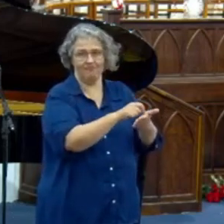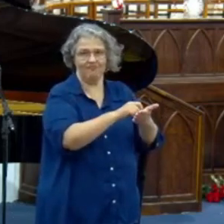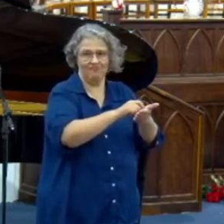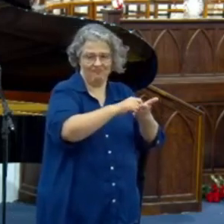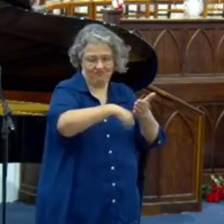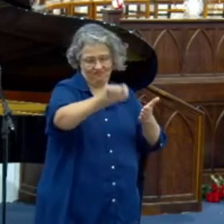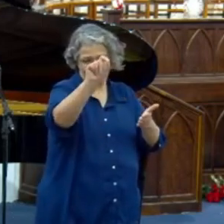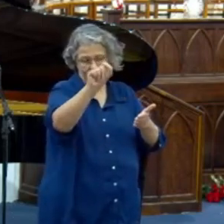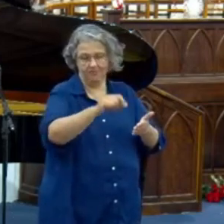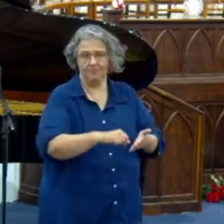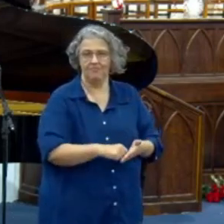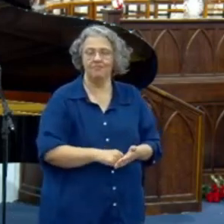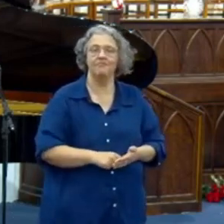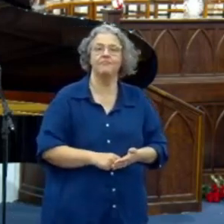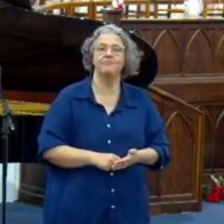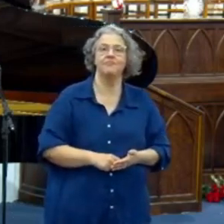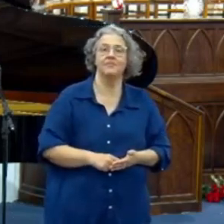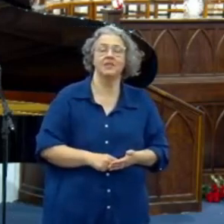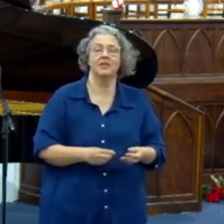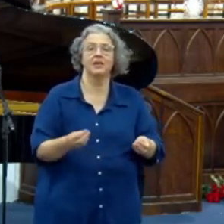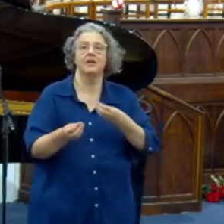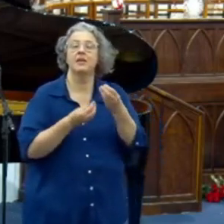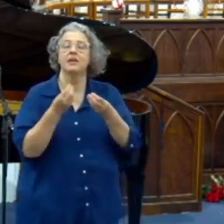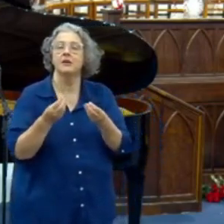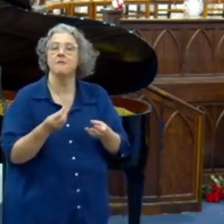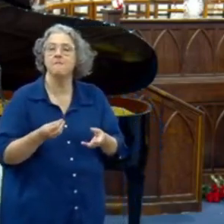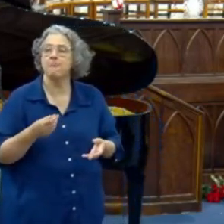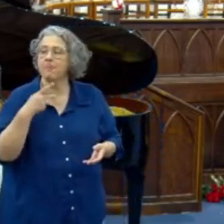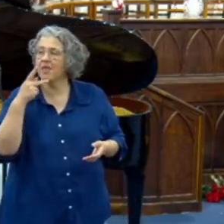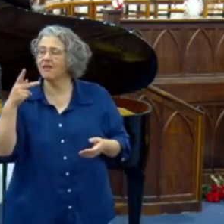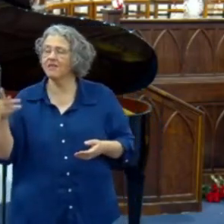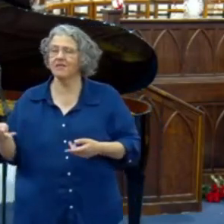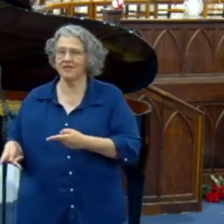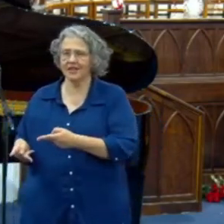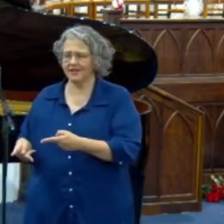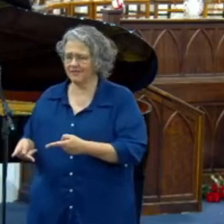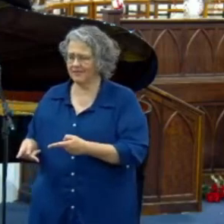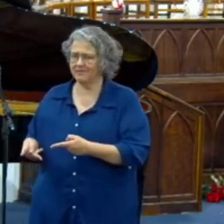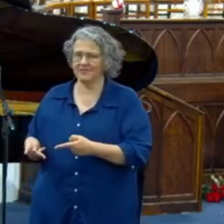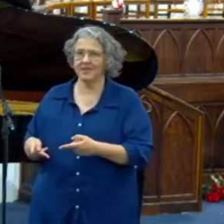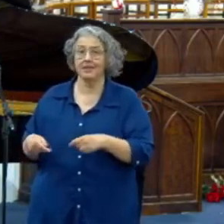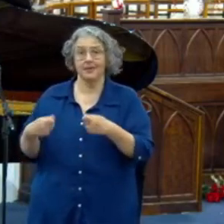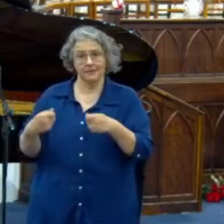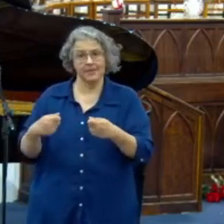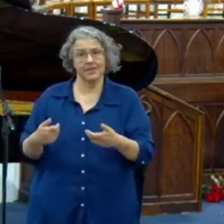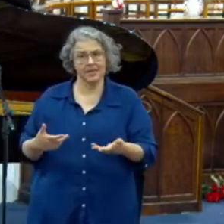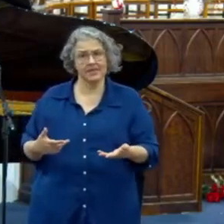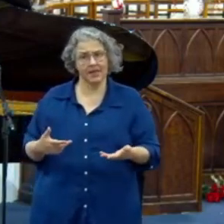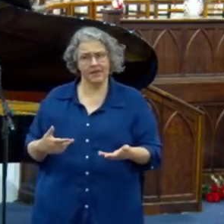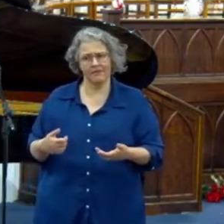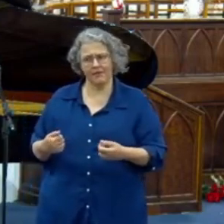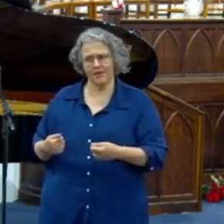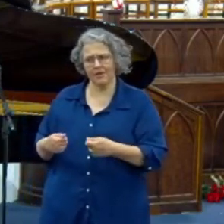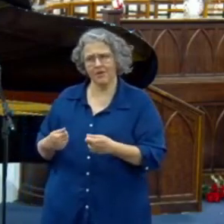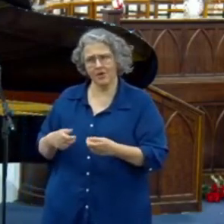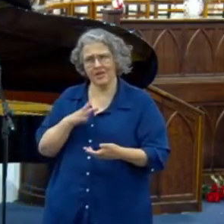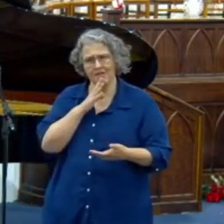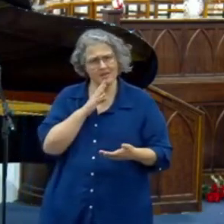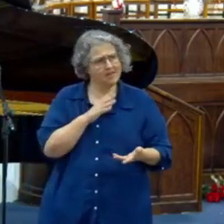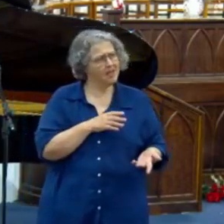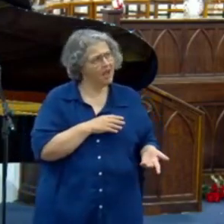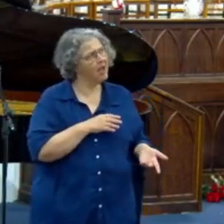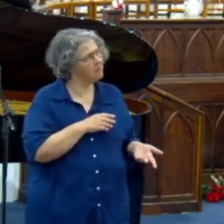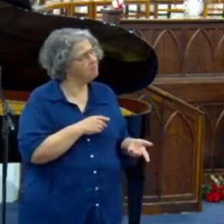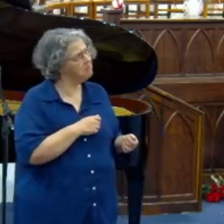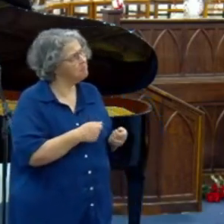É como se o jovem dissesse: puxa, quando você disse que eu precisava fazer alguma coisa, eu até pensei que pudesse ser alguma coisa difícil, mas é só